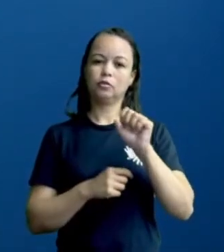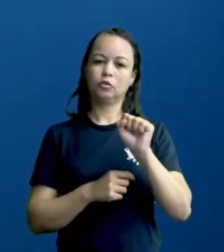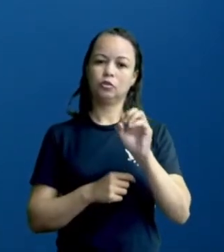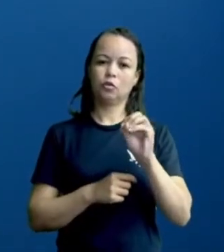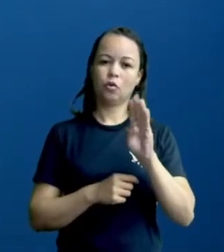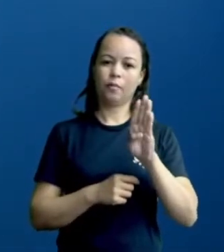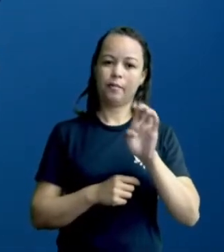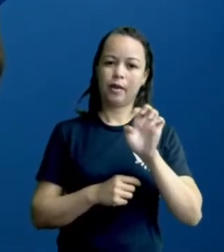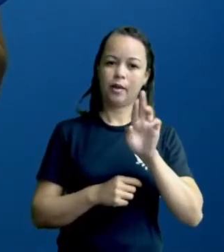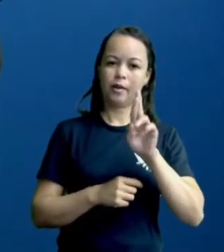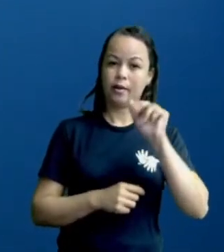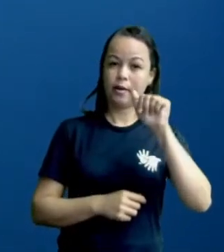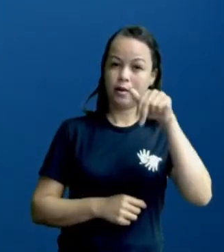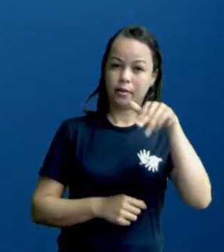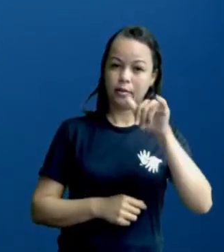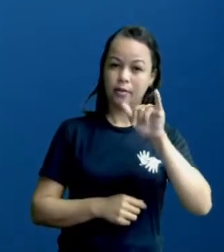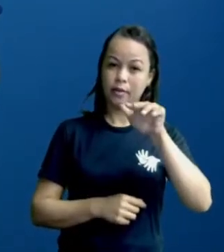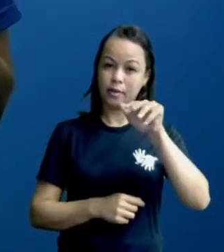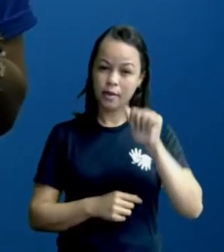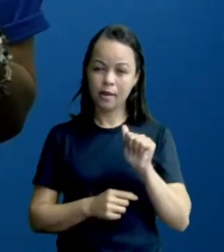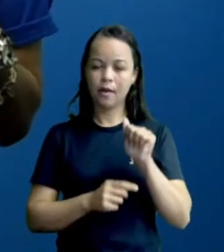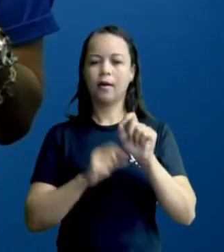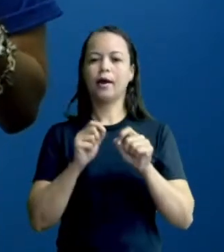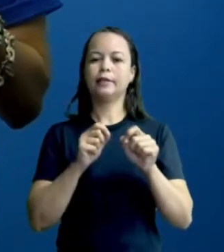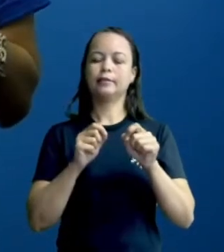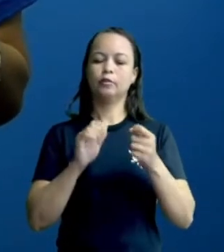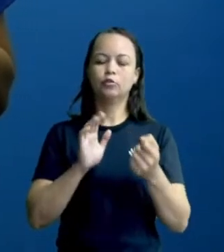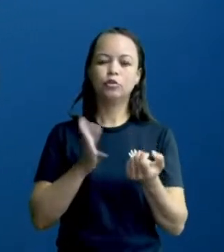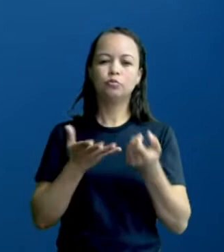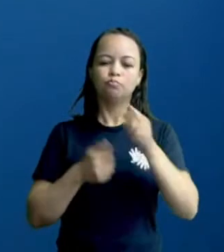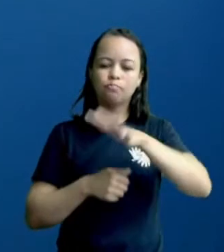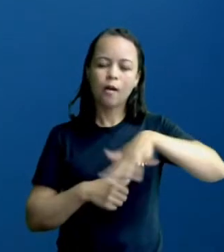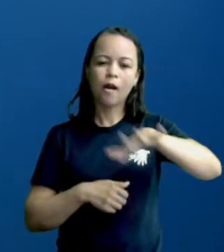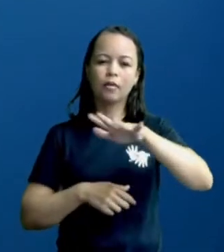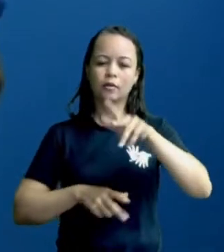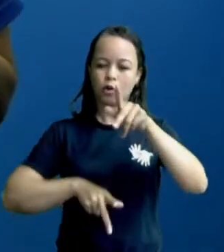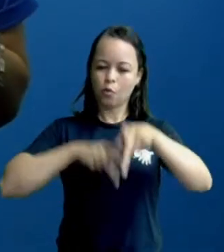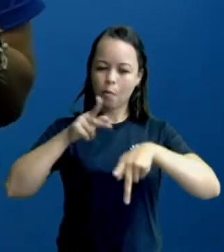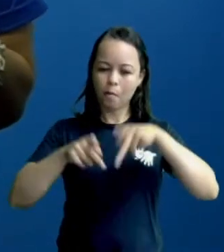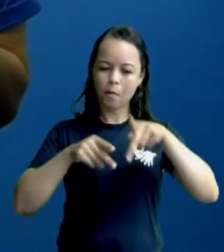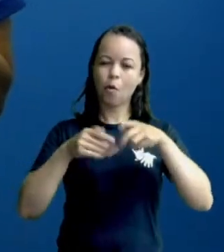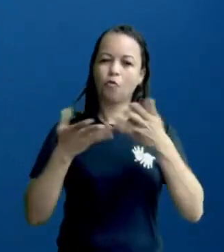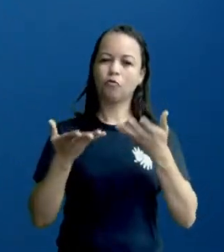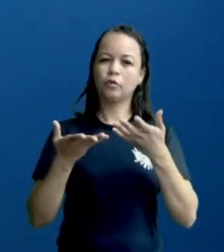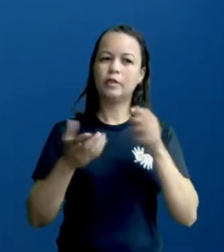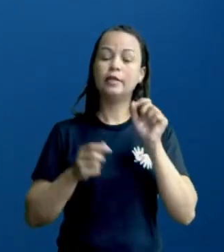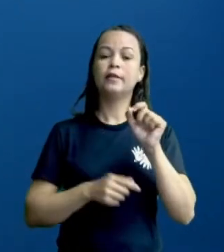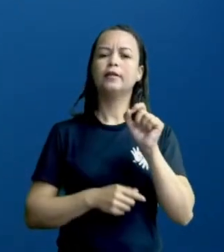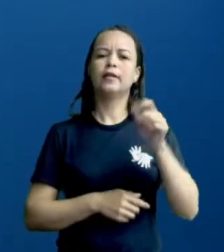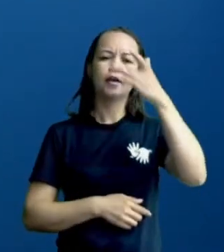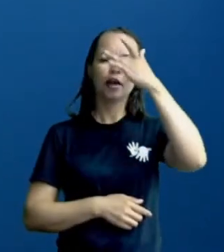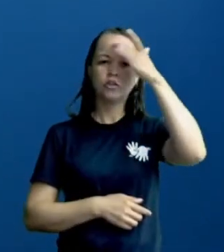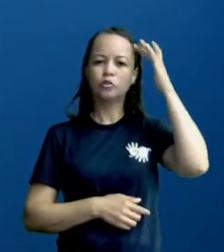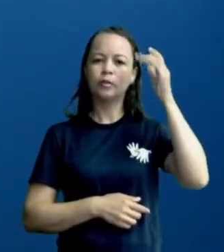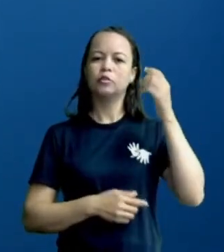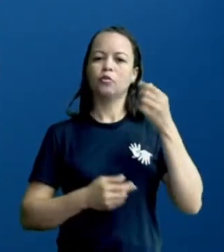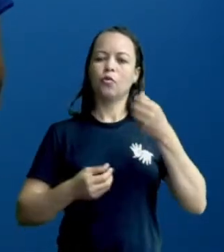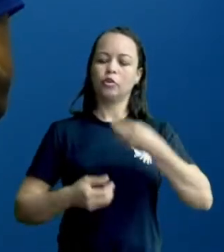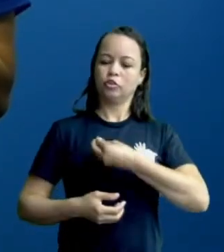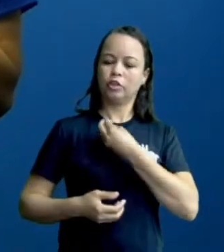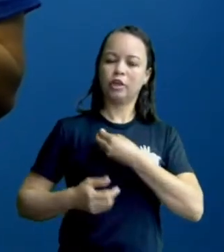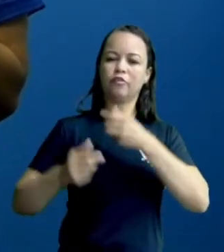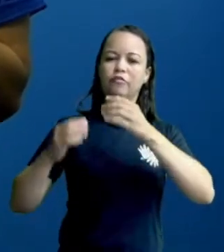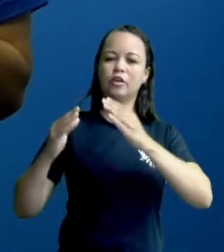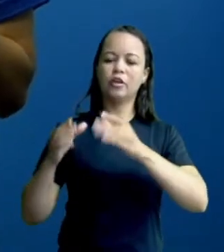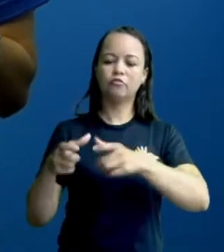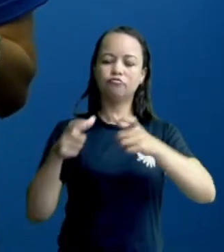uma nação, ela só é evidenciada a partir do momento em que o povo, em que aquelas pessoas que moram, que residam ali,